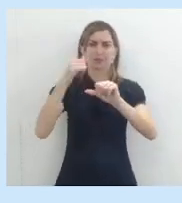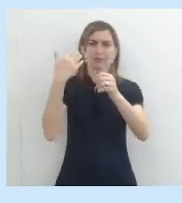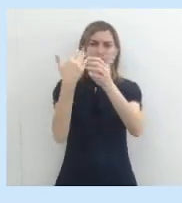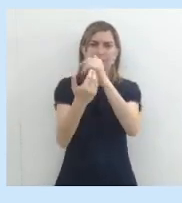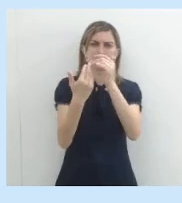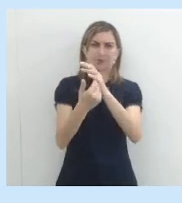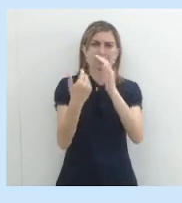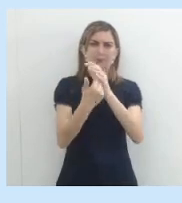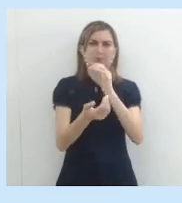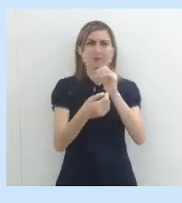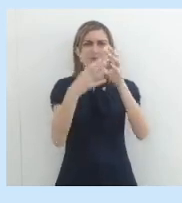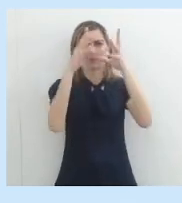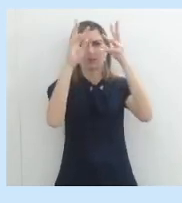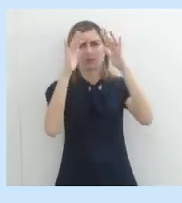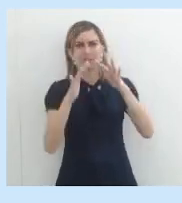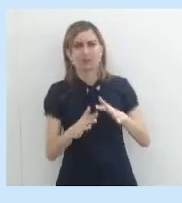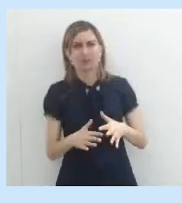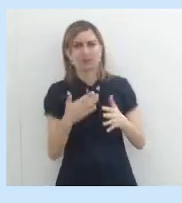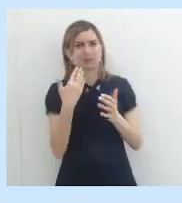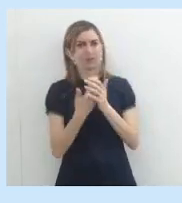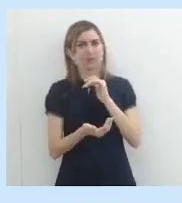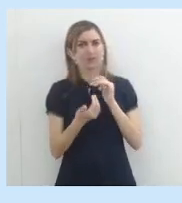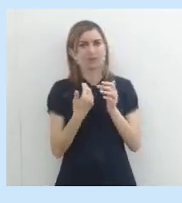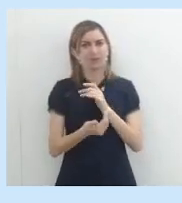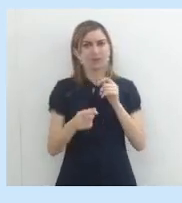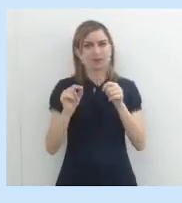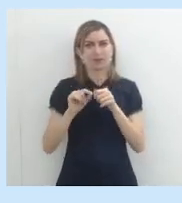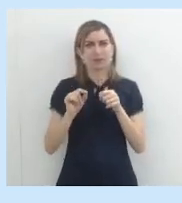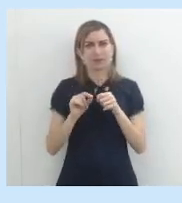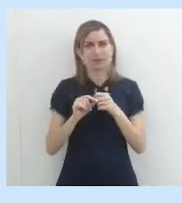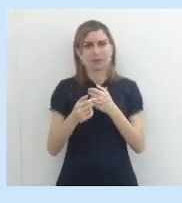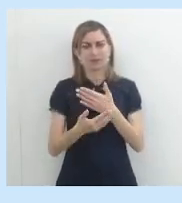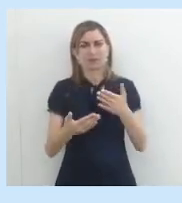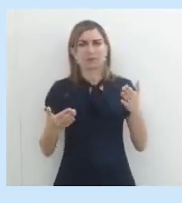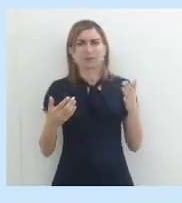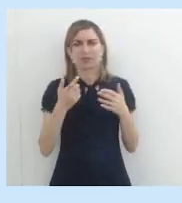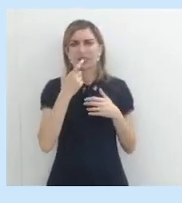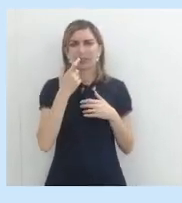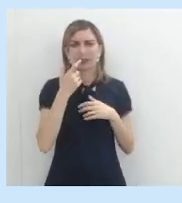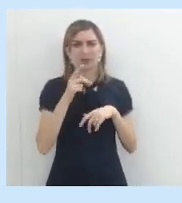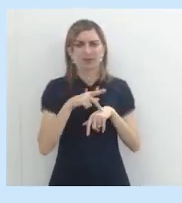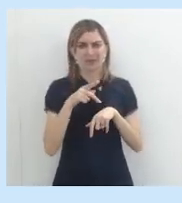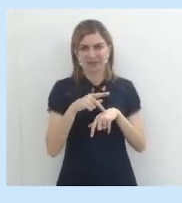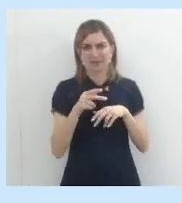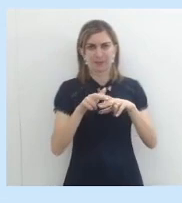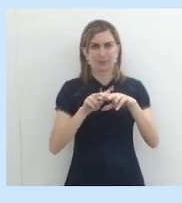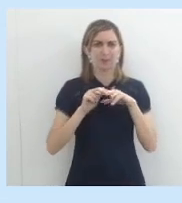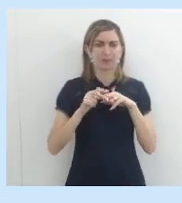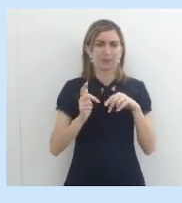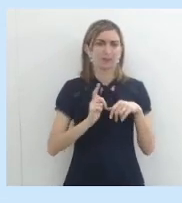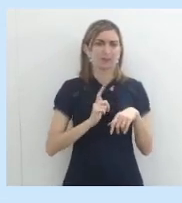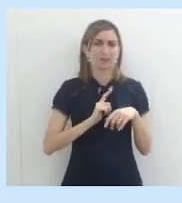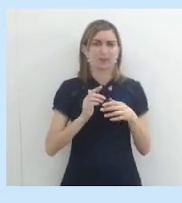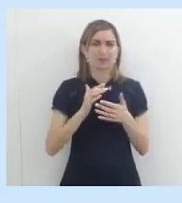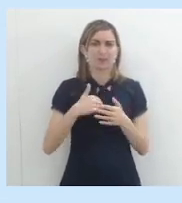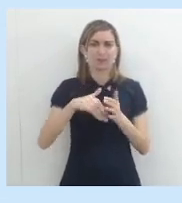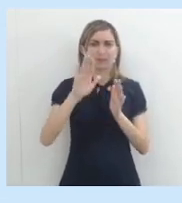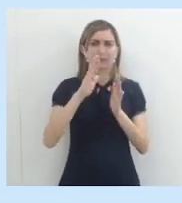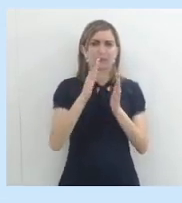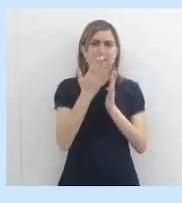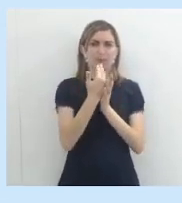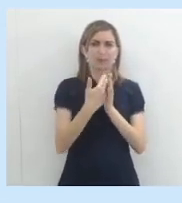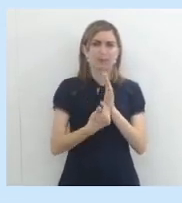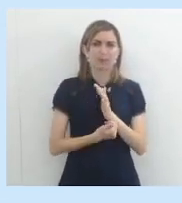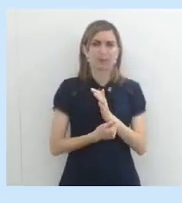nessas esculturas, né? Então é feita por osso ou pedra, né? Enfim, Então, por isso que vai ter mais desenho, né, nas